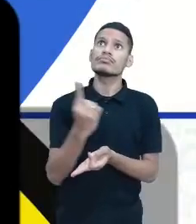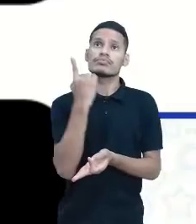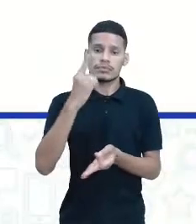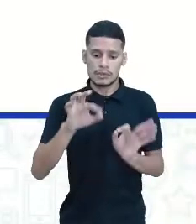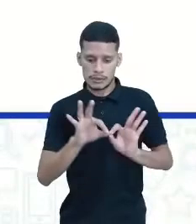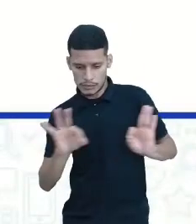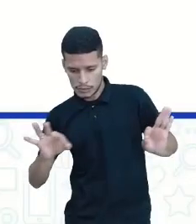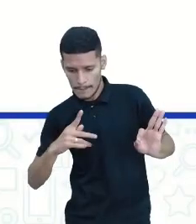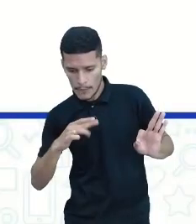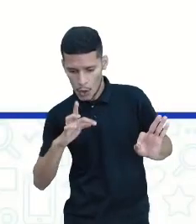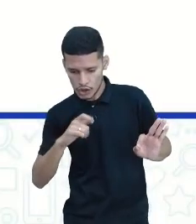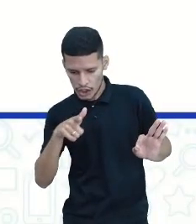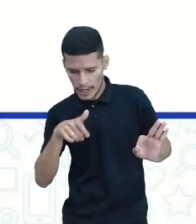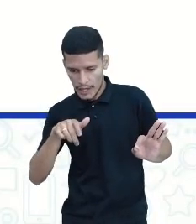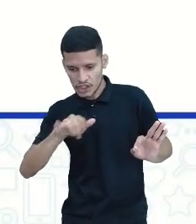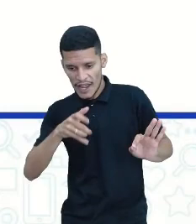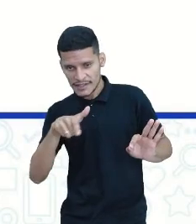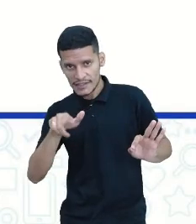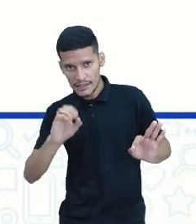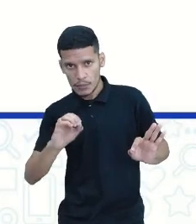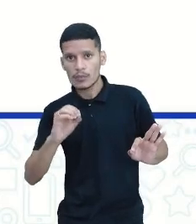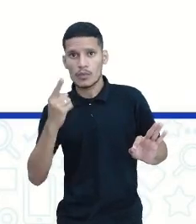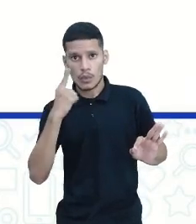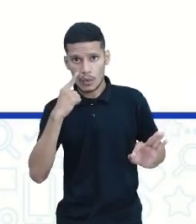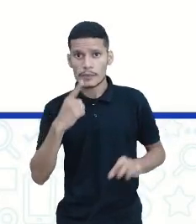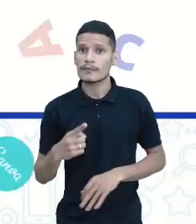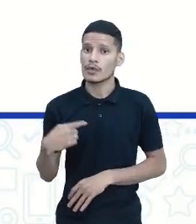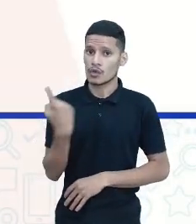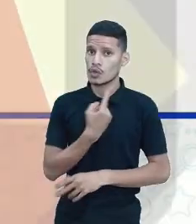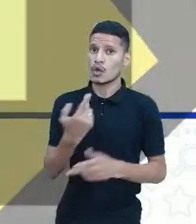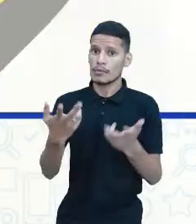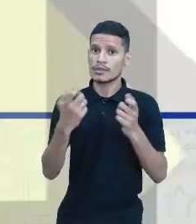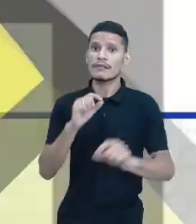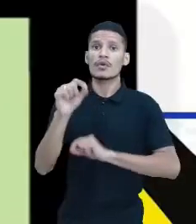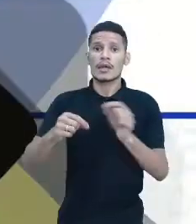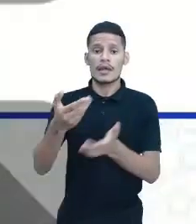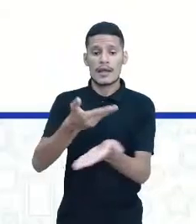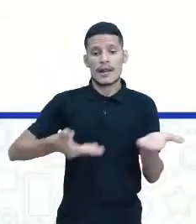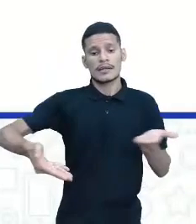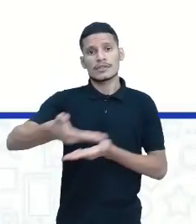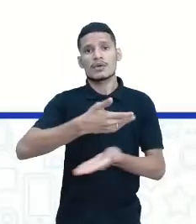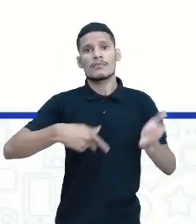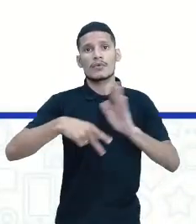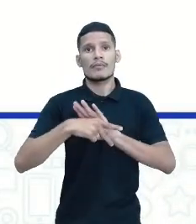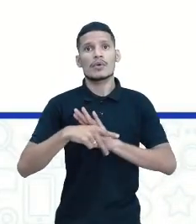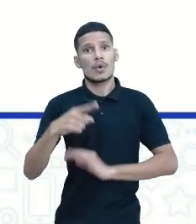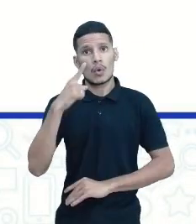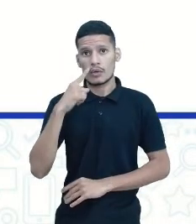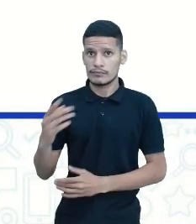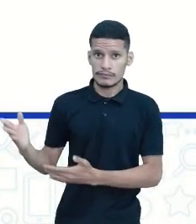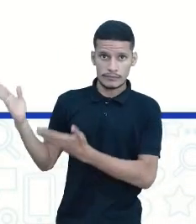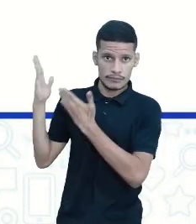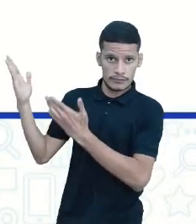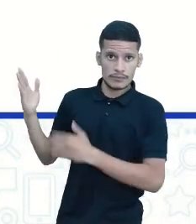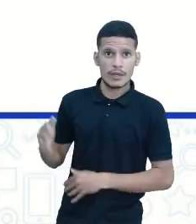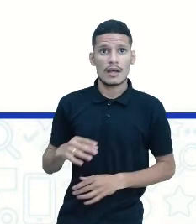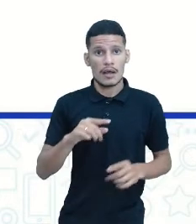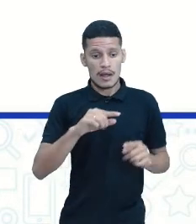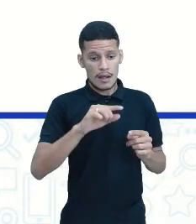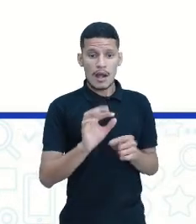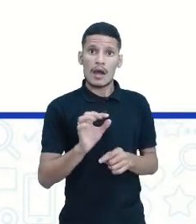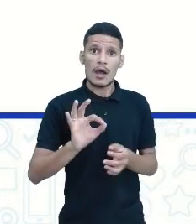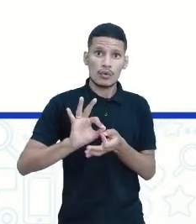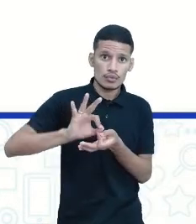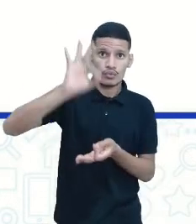projeções. Nesse caso aqui, a gente vai observar que é aquela relação métrica ali, né? Ou seja, a altura